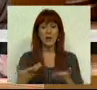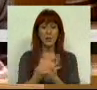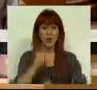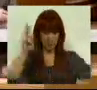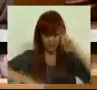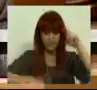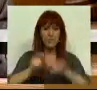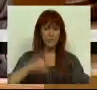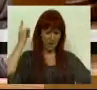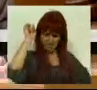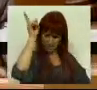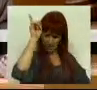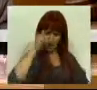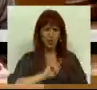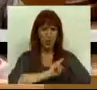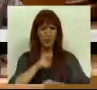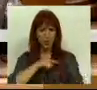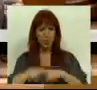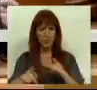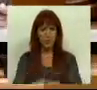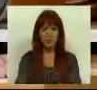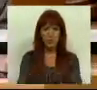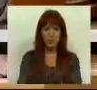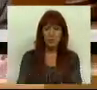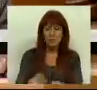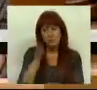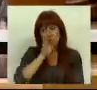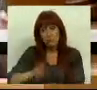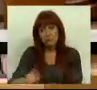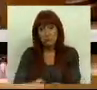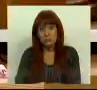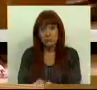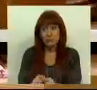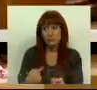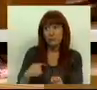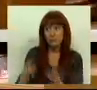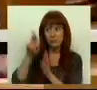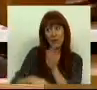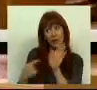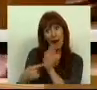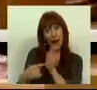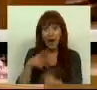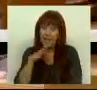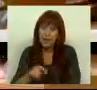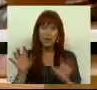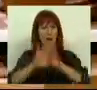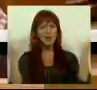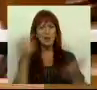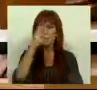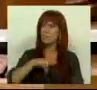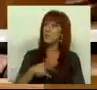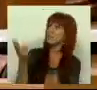económico e financeiro manda, o poder político executa, sob a capa da regulação, a generalidade dos